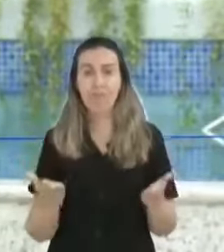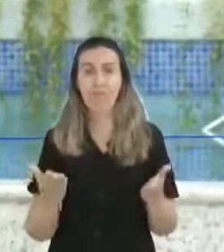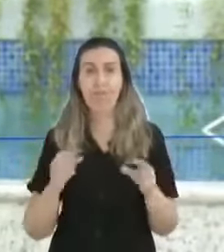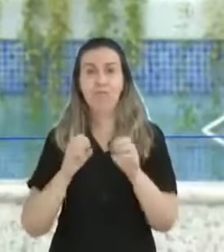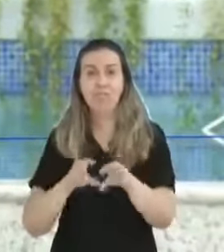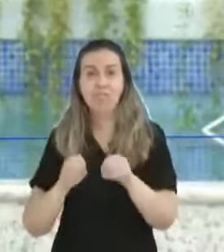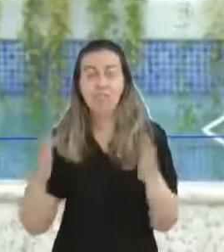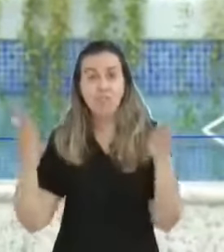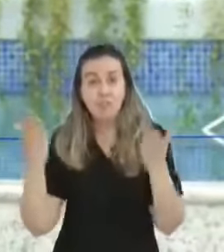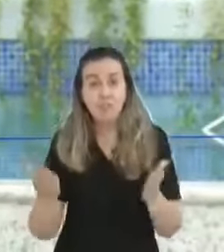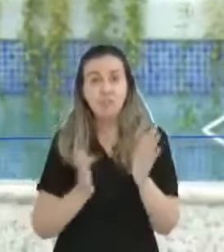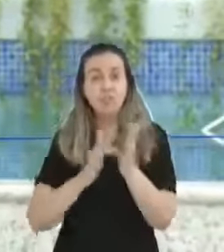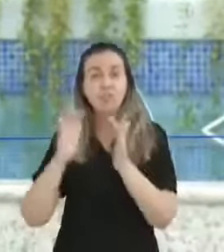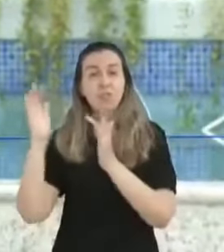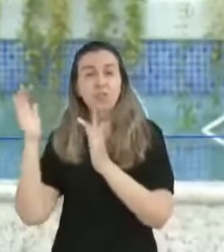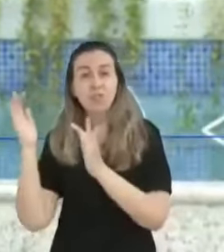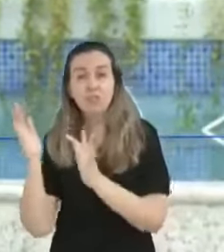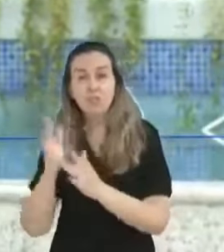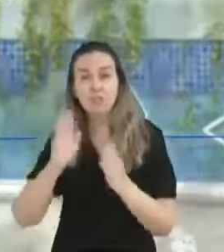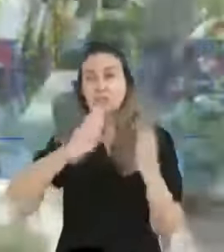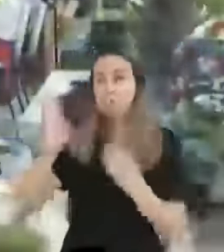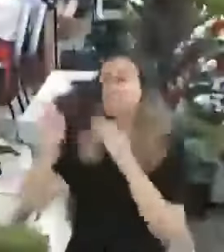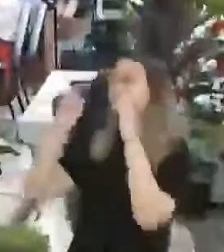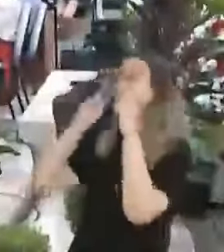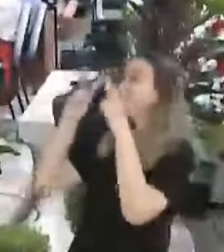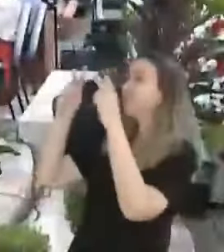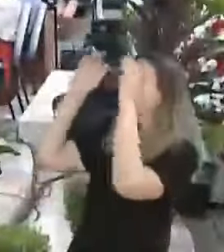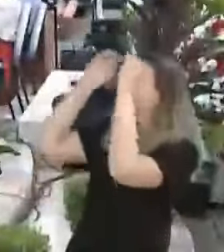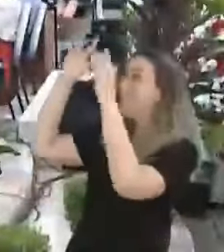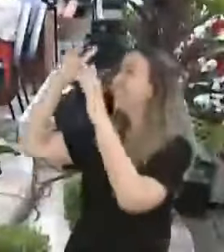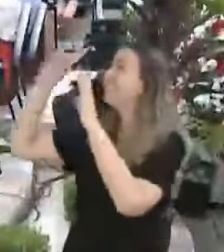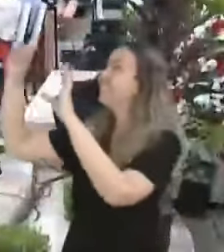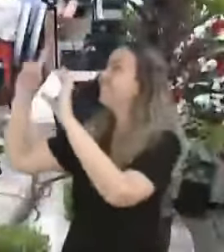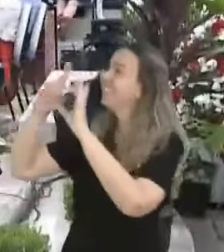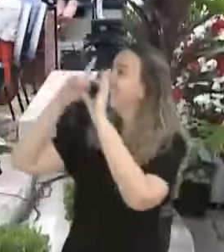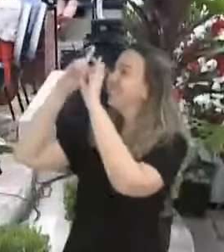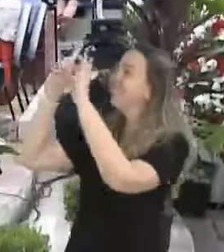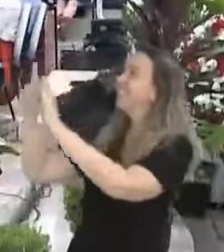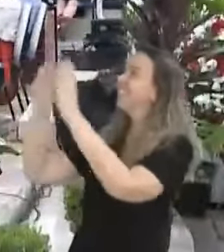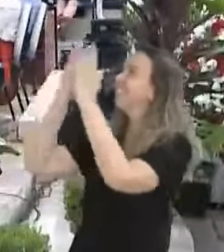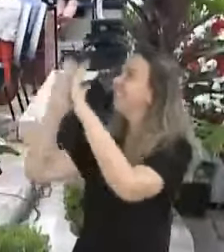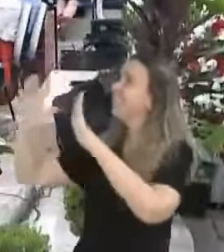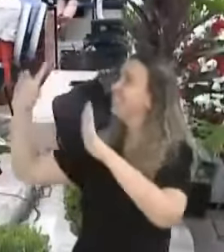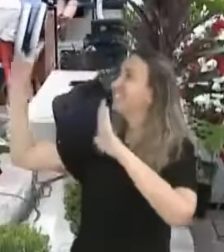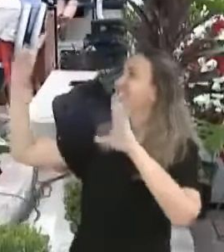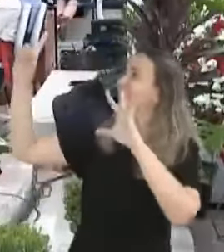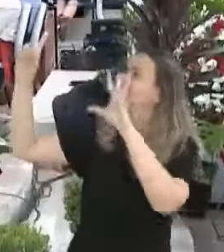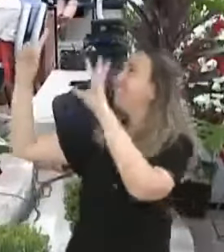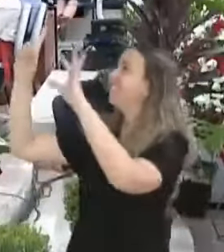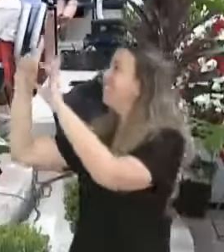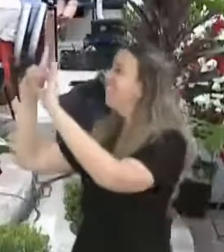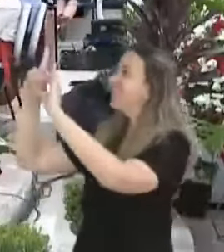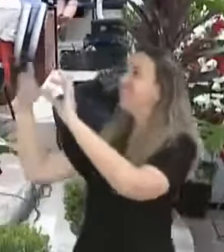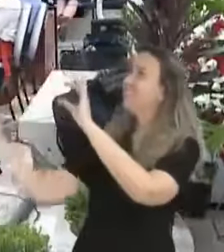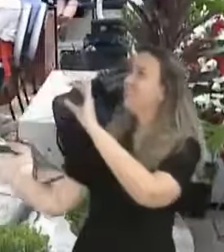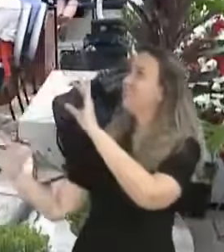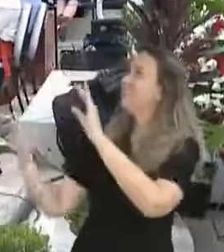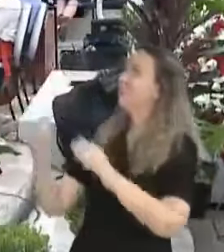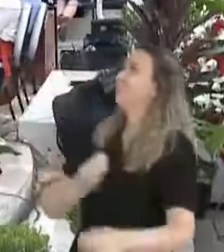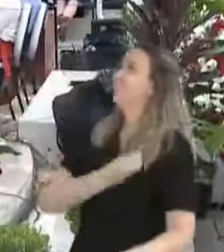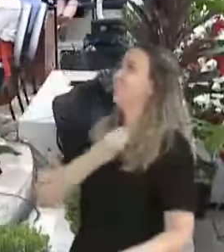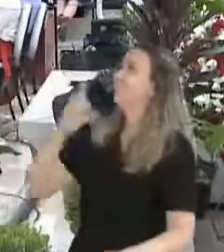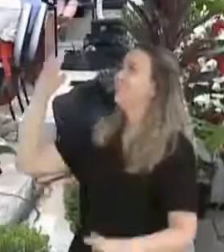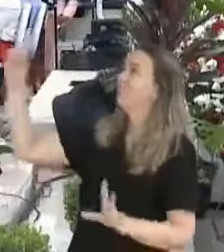pega imediatamente para a direita o caminho de conversão e começa a trilhar por um novo caminho.